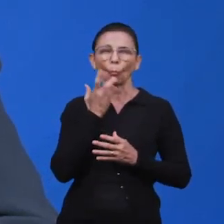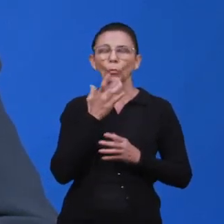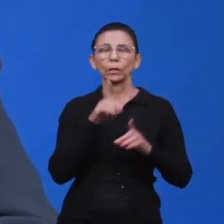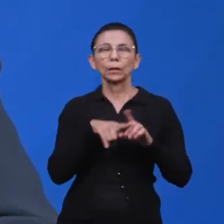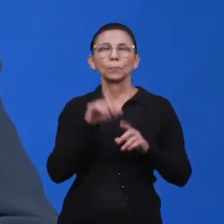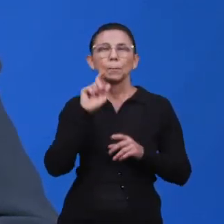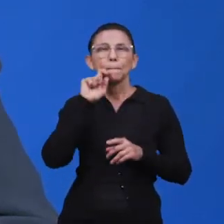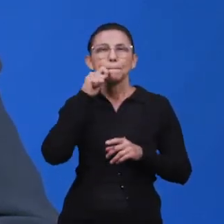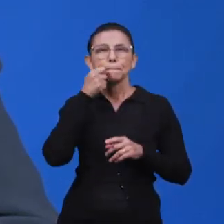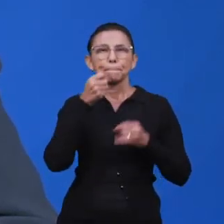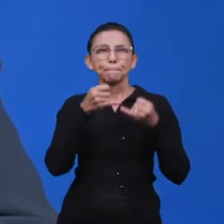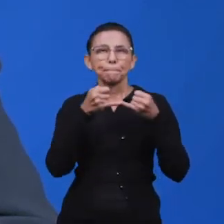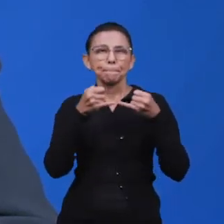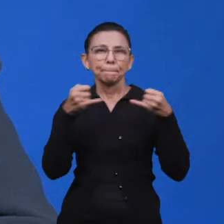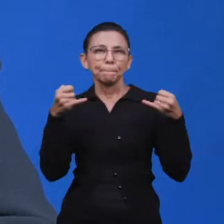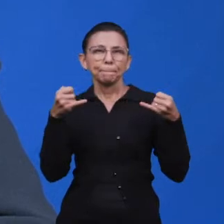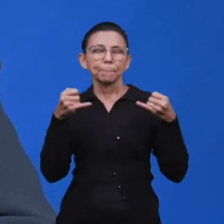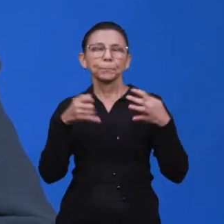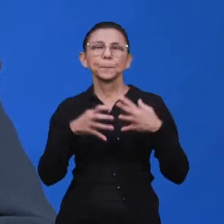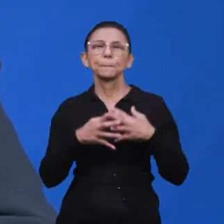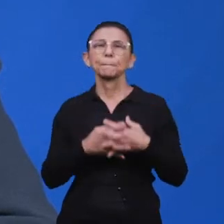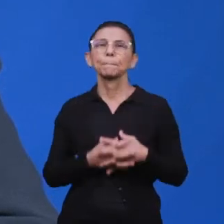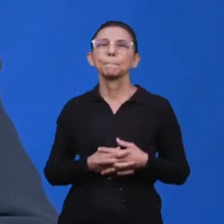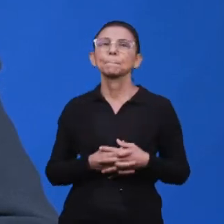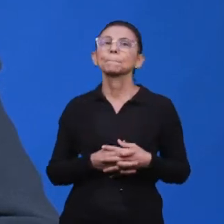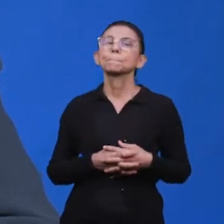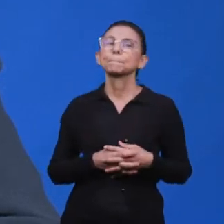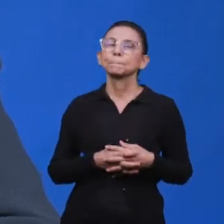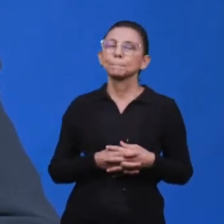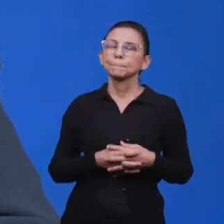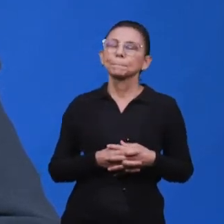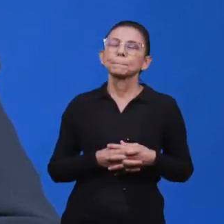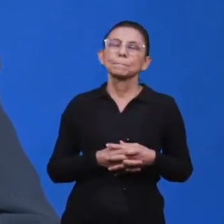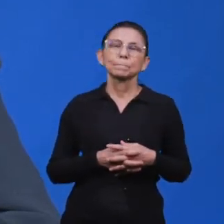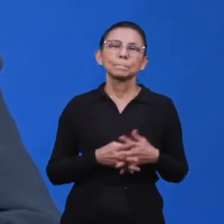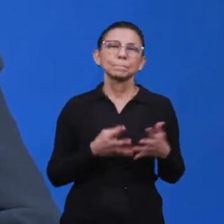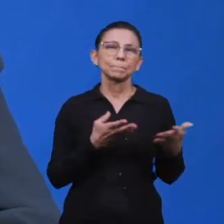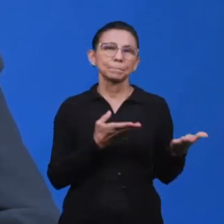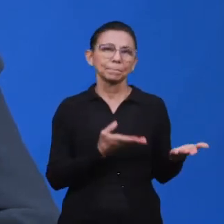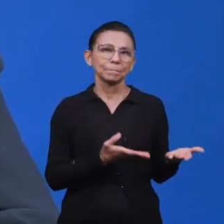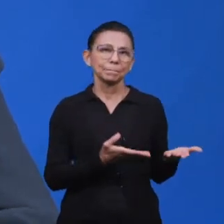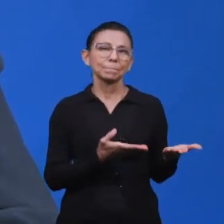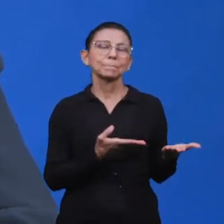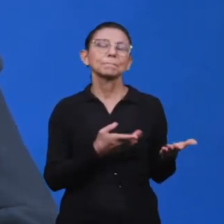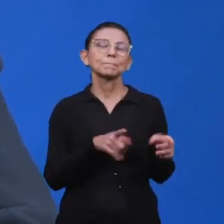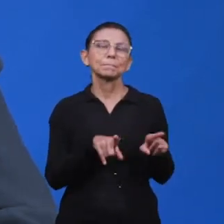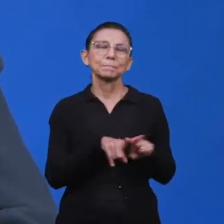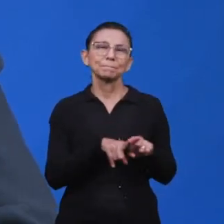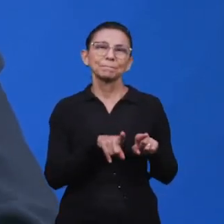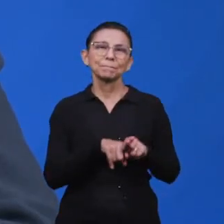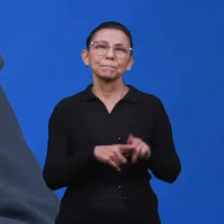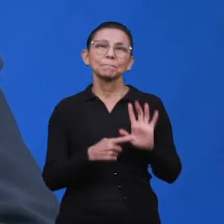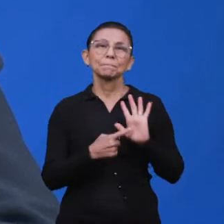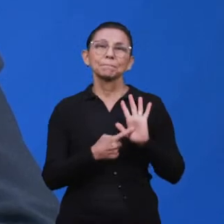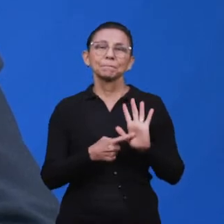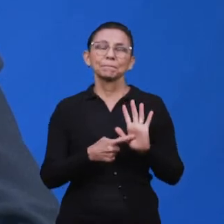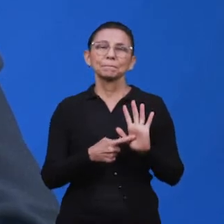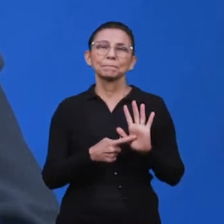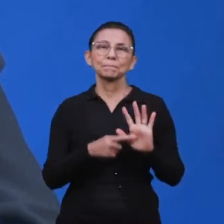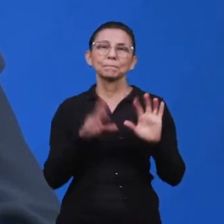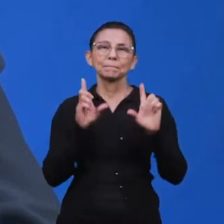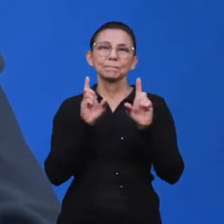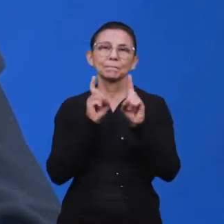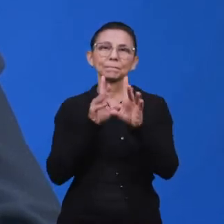pães ázimos. E naquele momento ali estava exatamente a doutrina de corpo profetizada